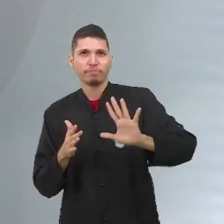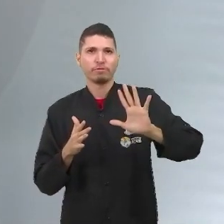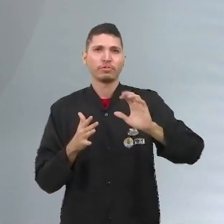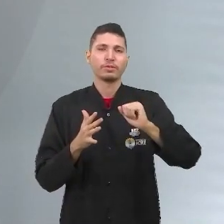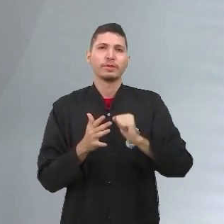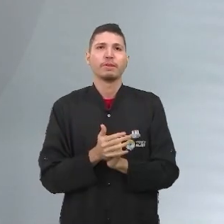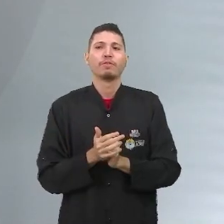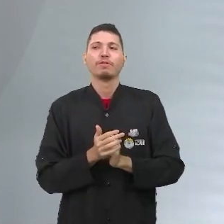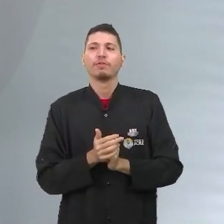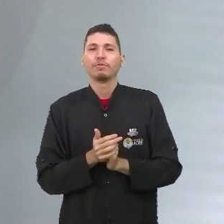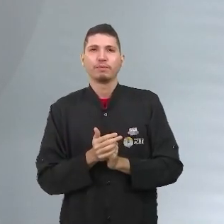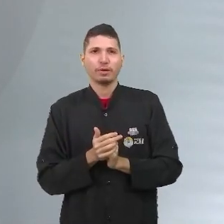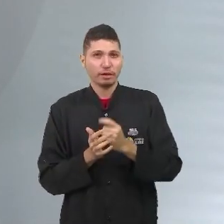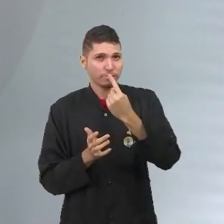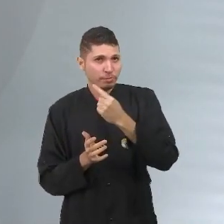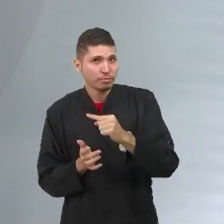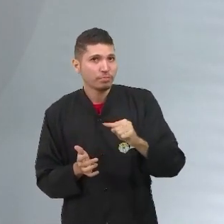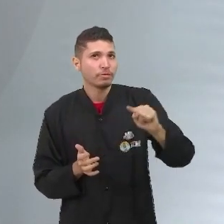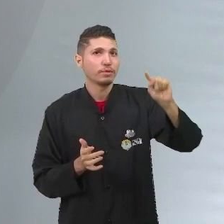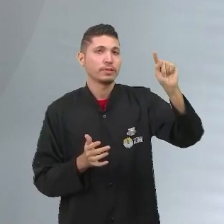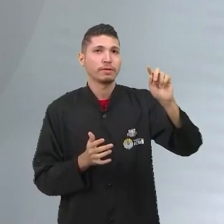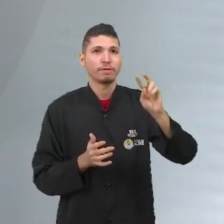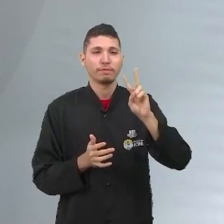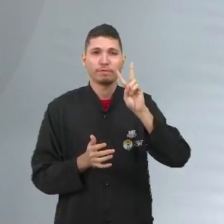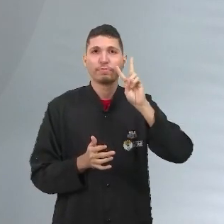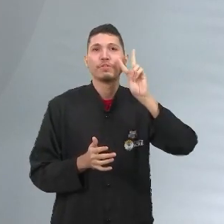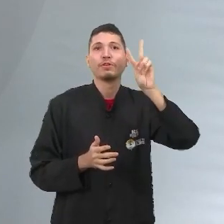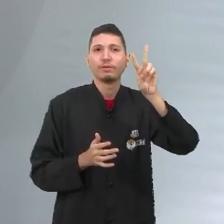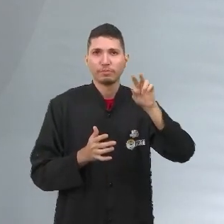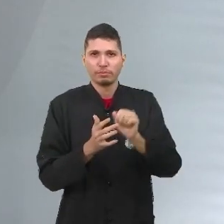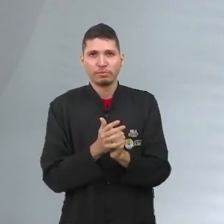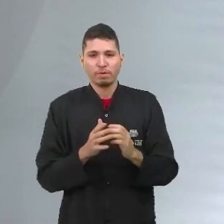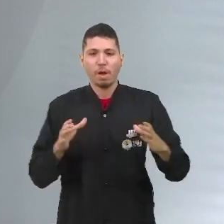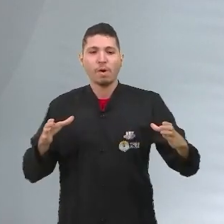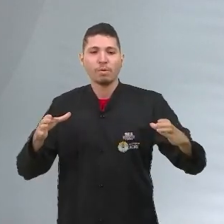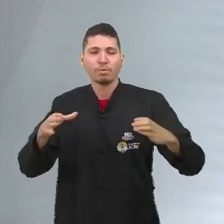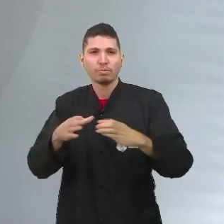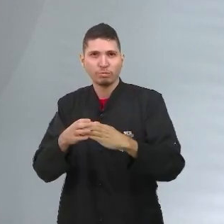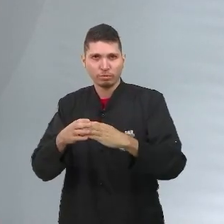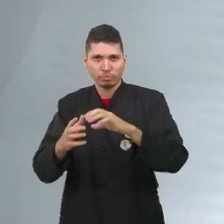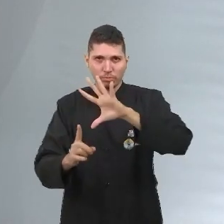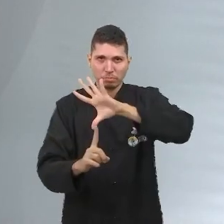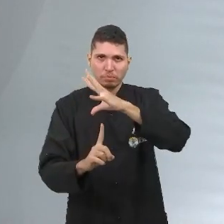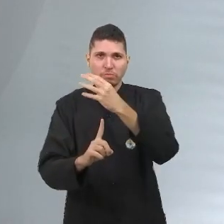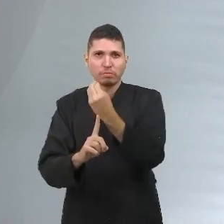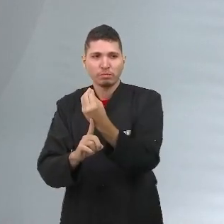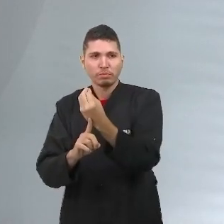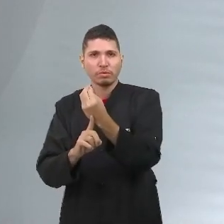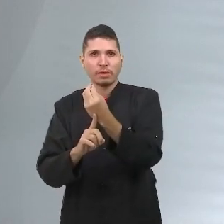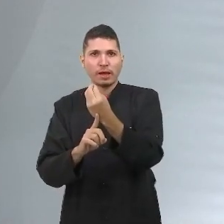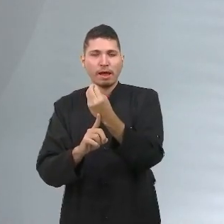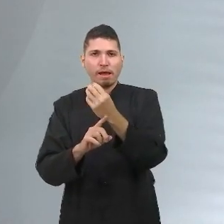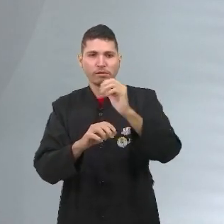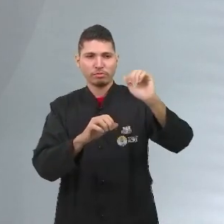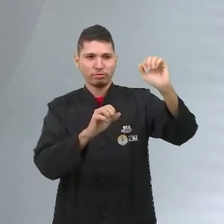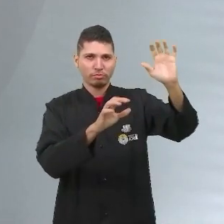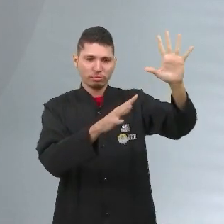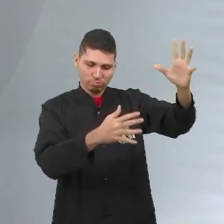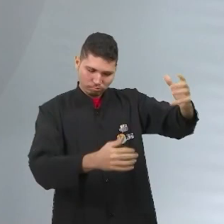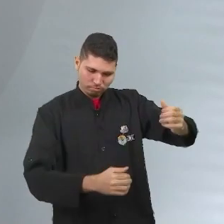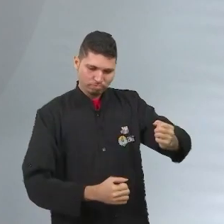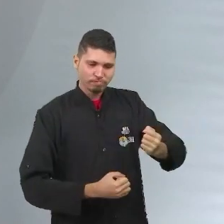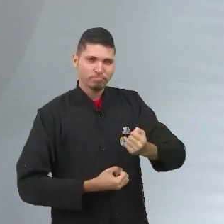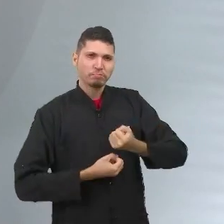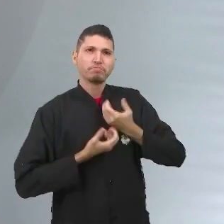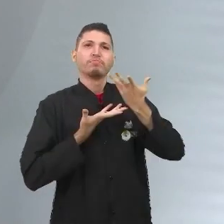está acontecendo. E viram o quê? Viram as vanguardas europeias. Nossa, achei interessante, vamos nos inspirar? Se inspiraram,